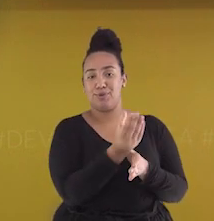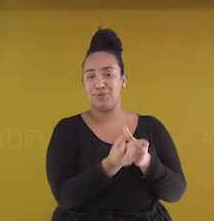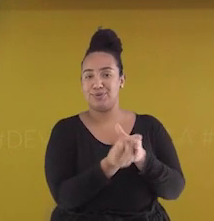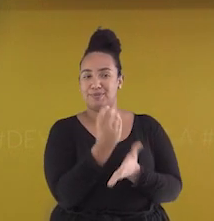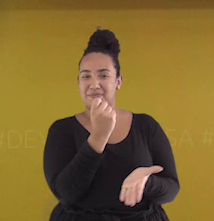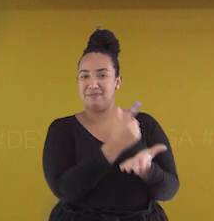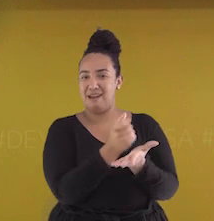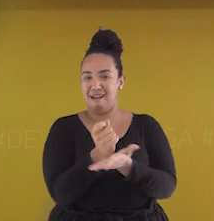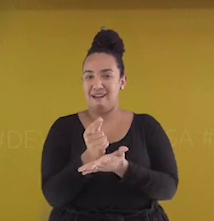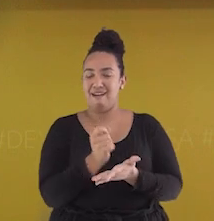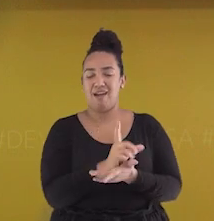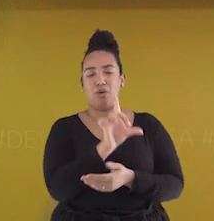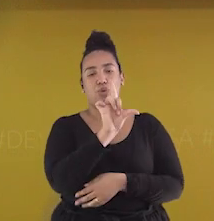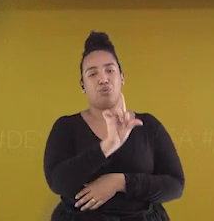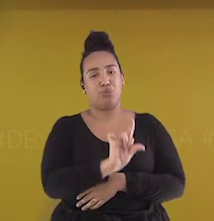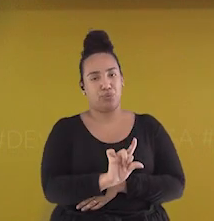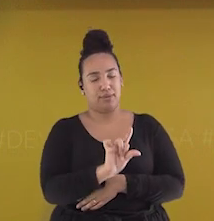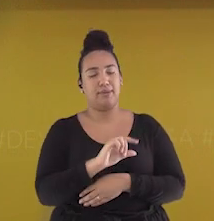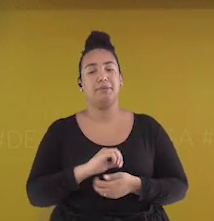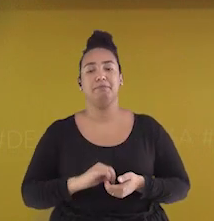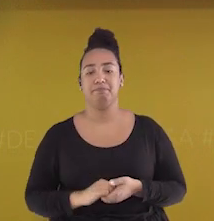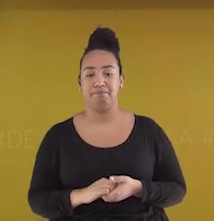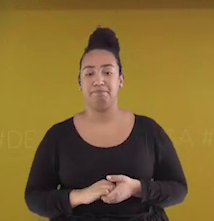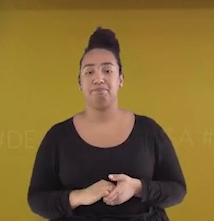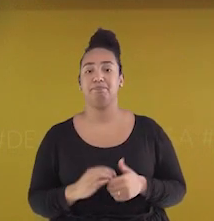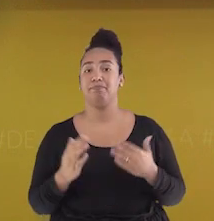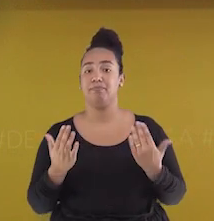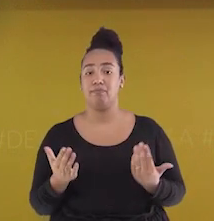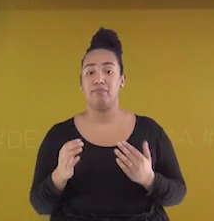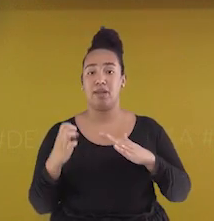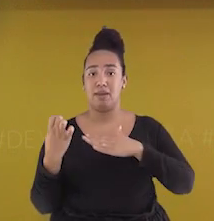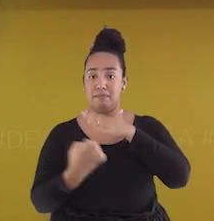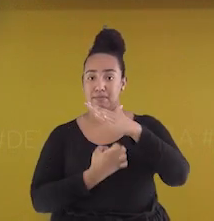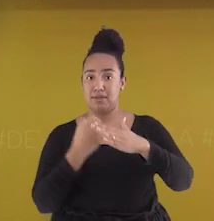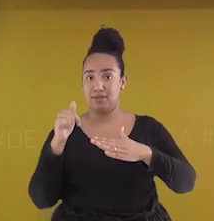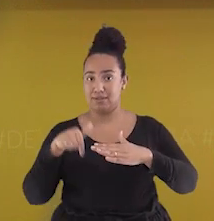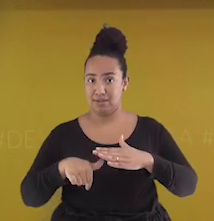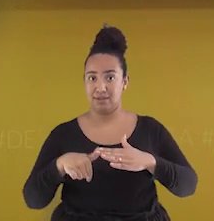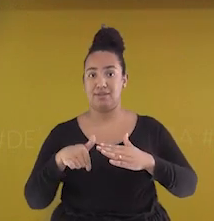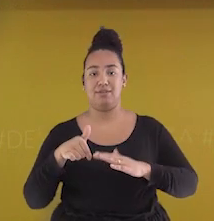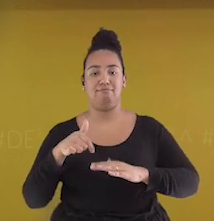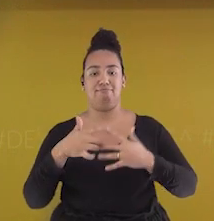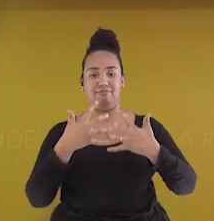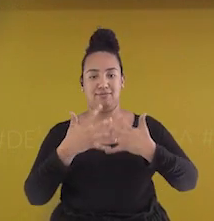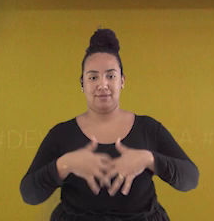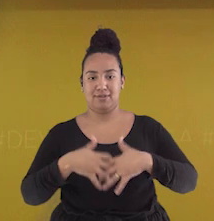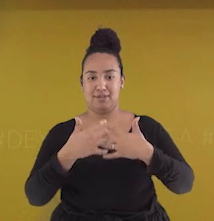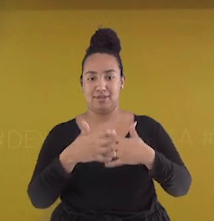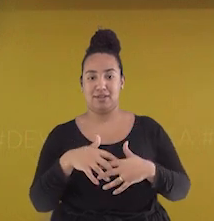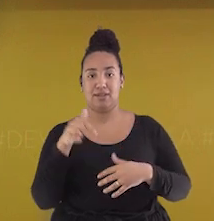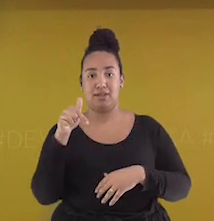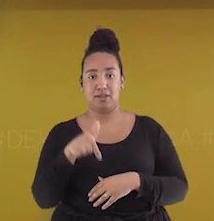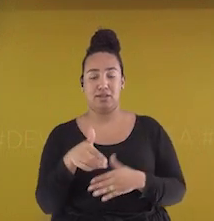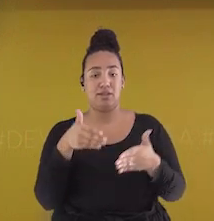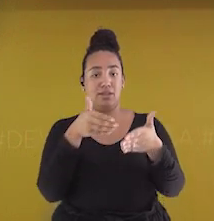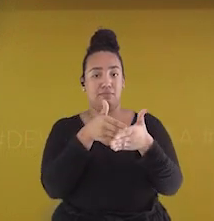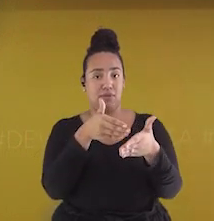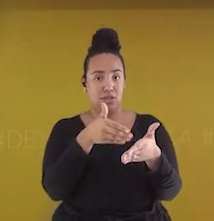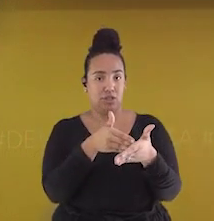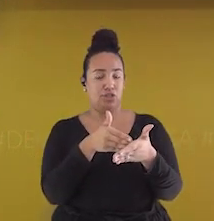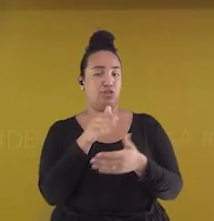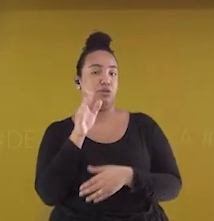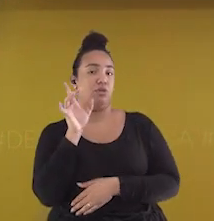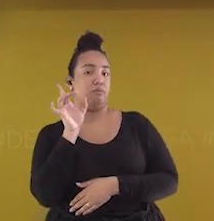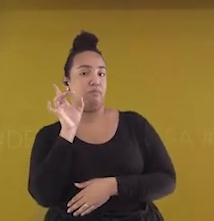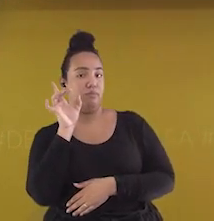de produção. Neste caso específico, as empresas maquiladoras estão instaladas na fronteira do México